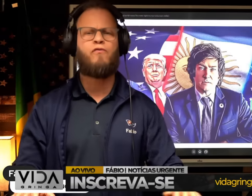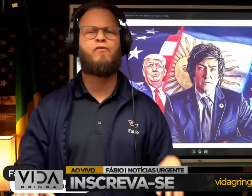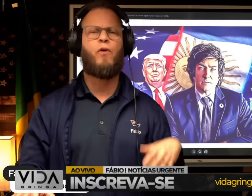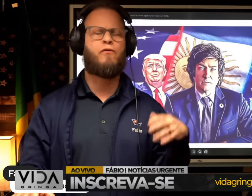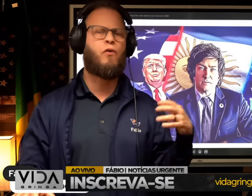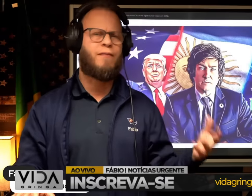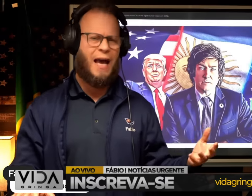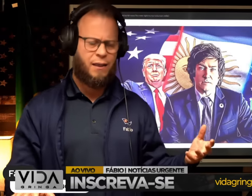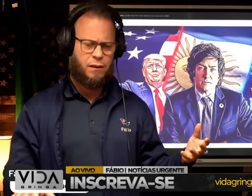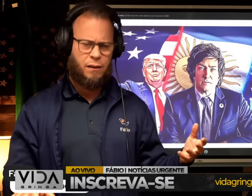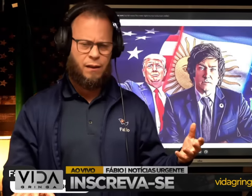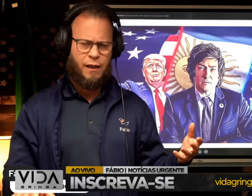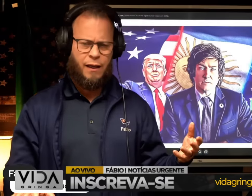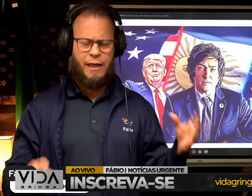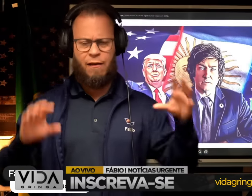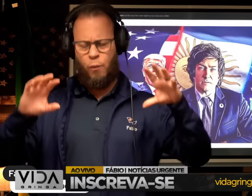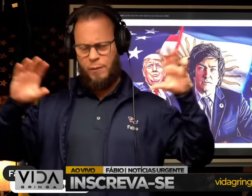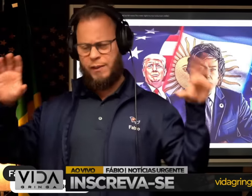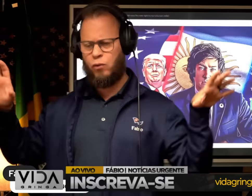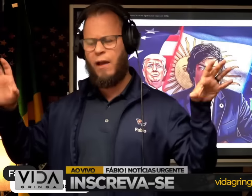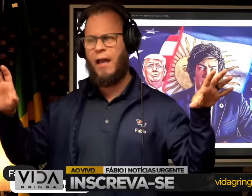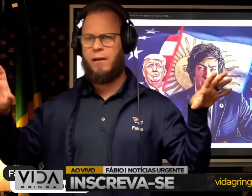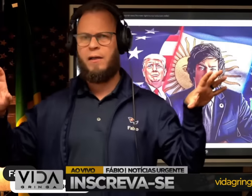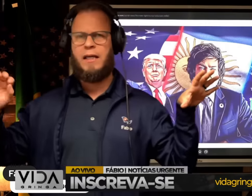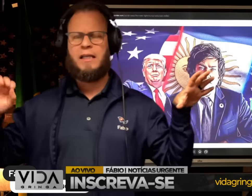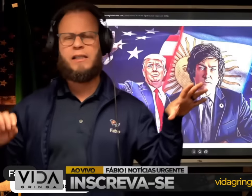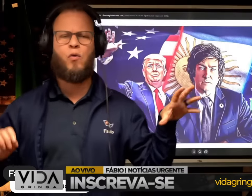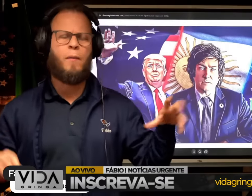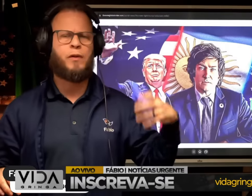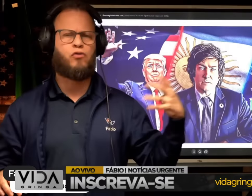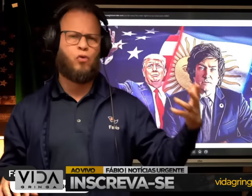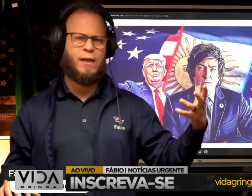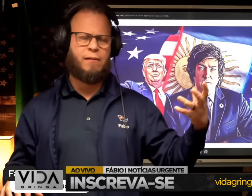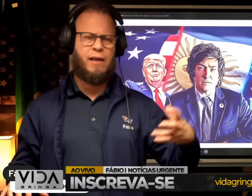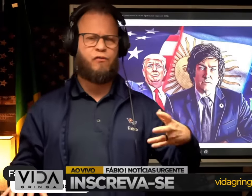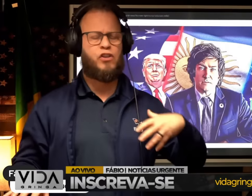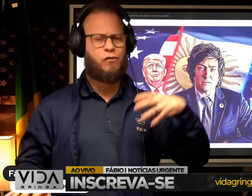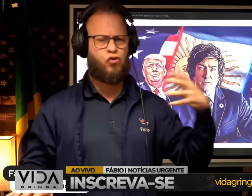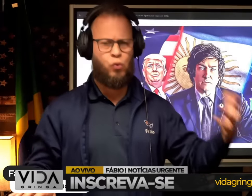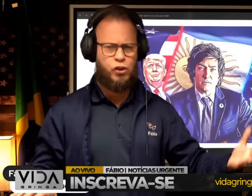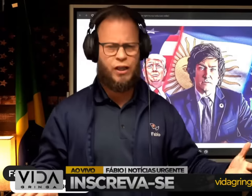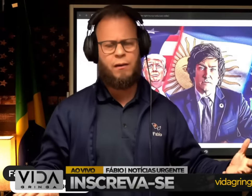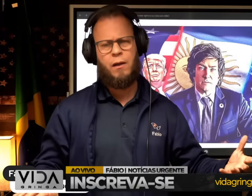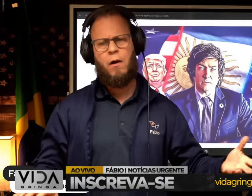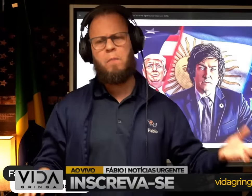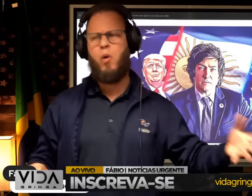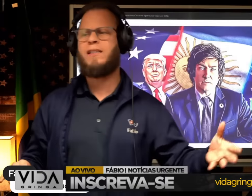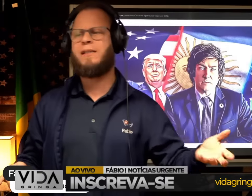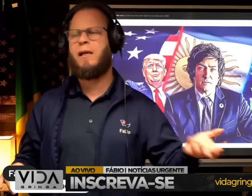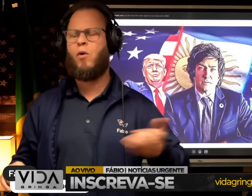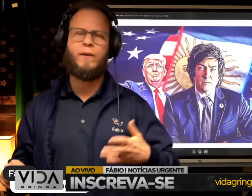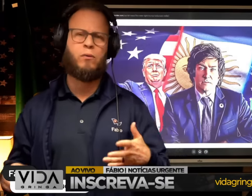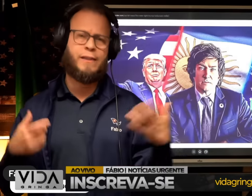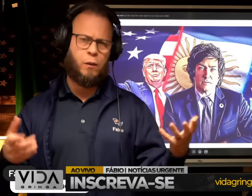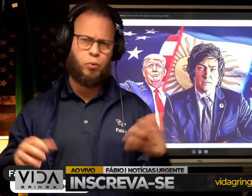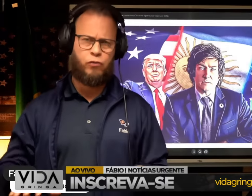povo foi votar e o plebiscito era se uma pessoa que tem a ficha suja possa